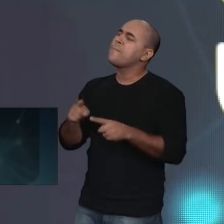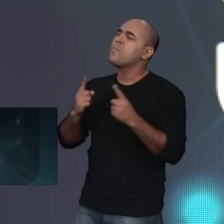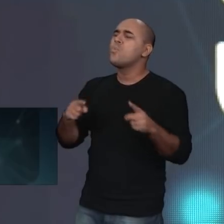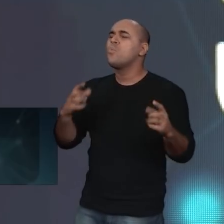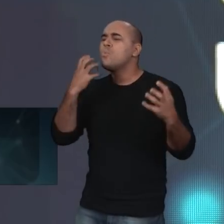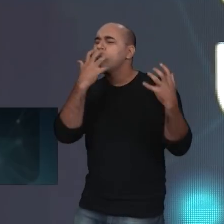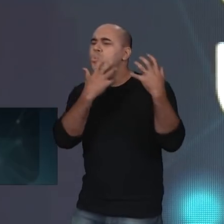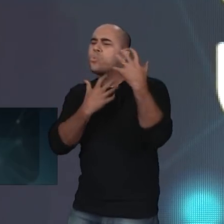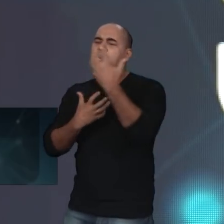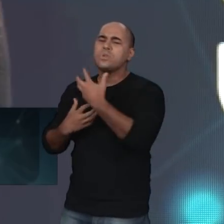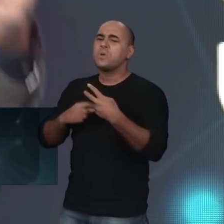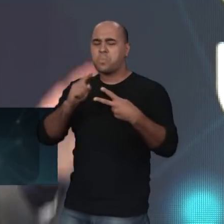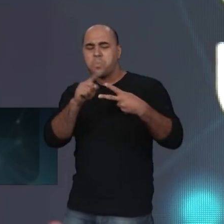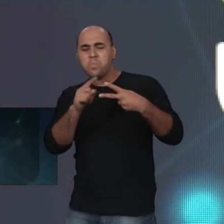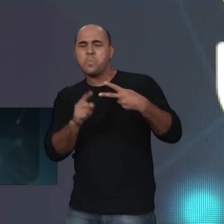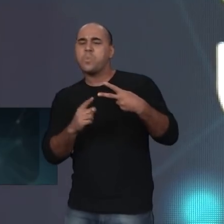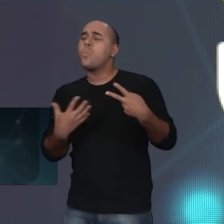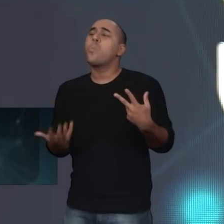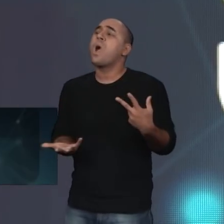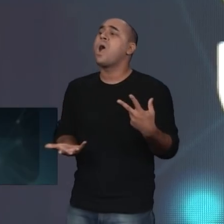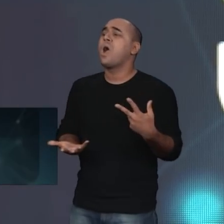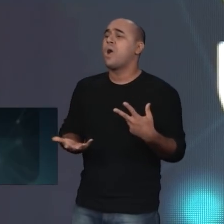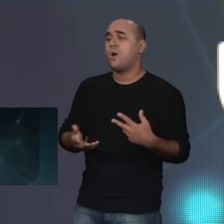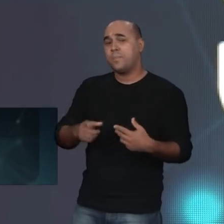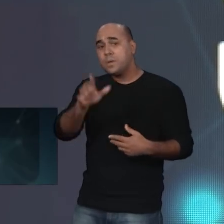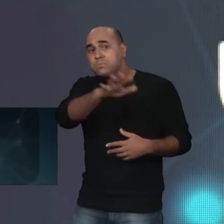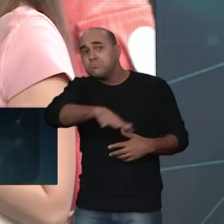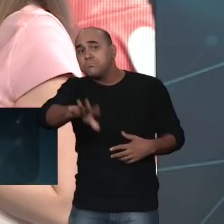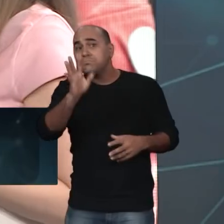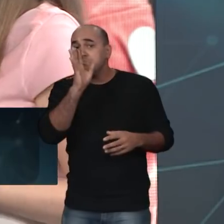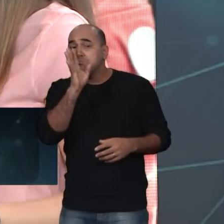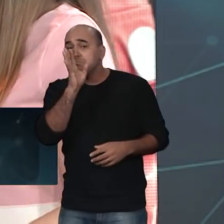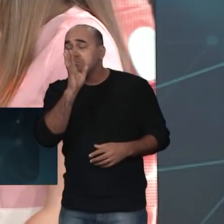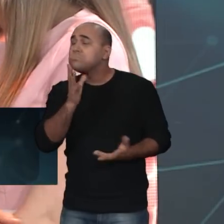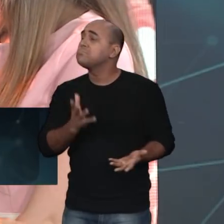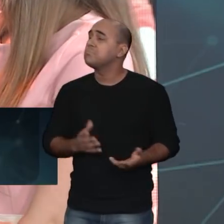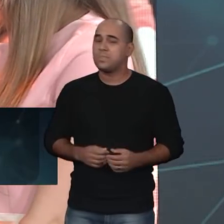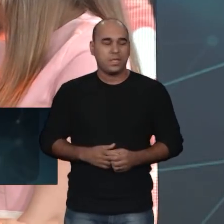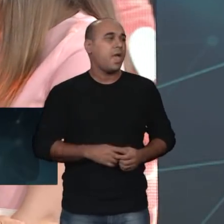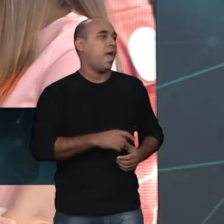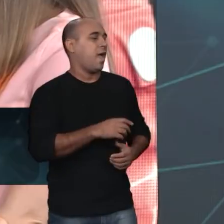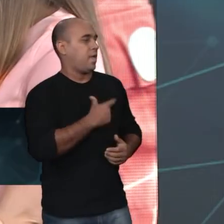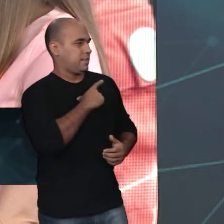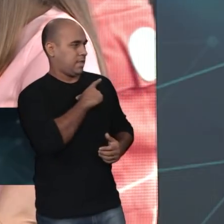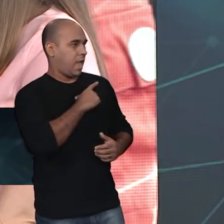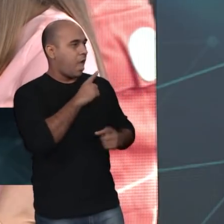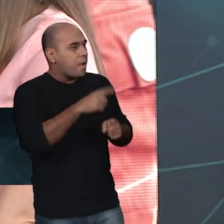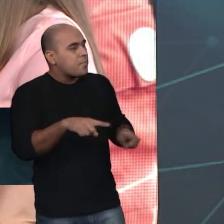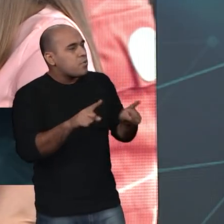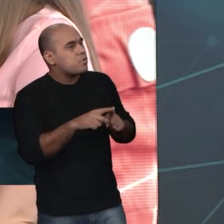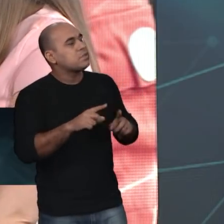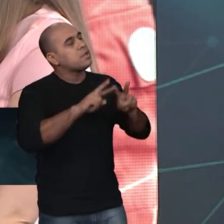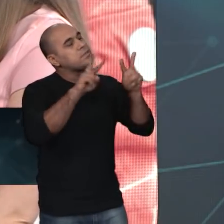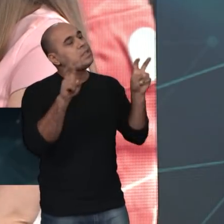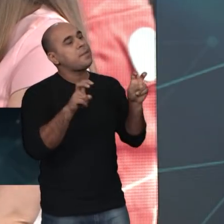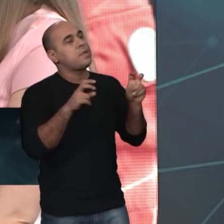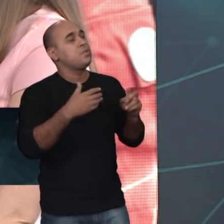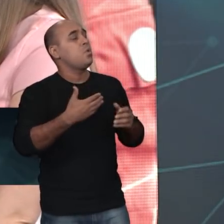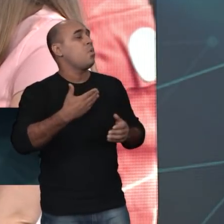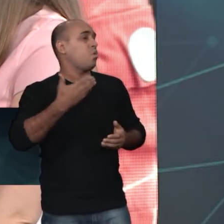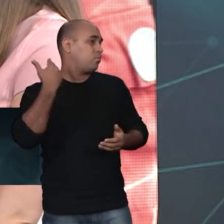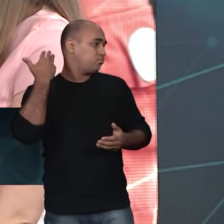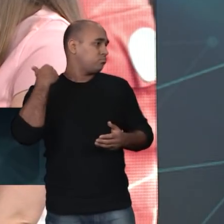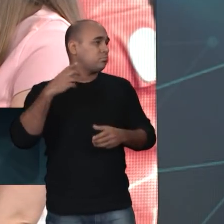o ouvinte da Rádio Novo Tempo, para o telespectador da TV? Olha, a gente traz a música que é o tema do nosso último DVD, que tem acalmado